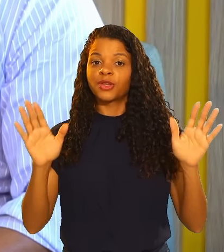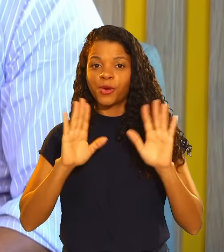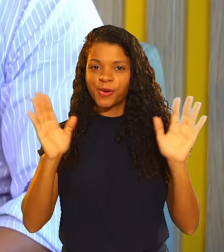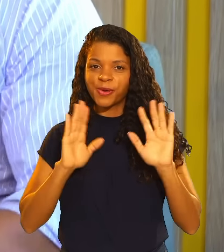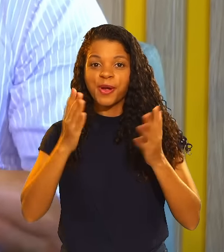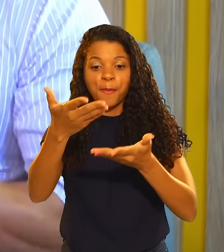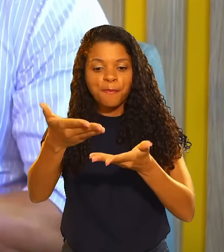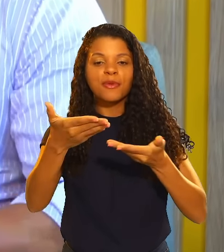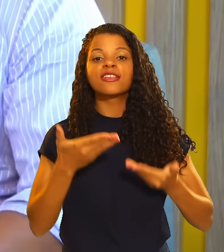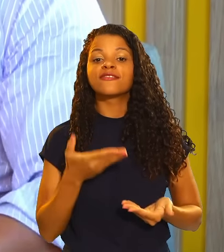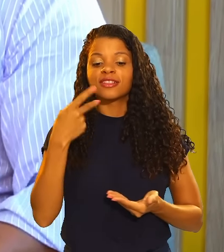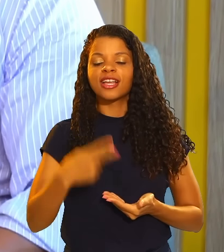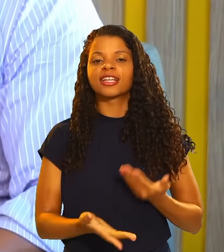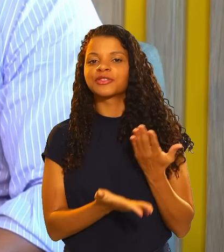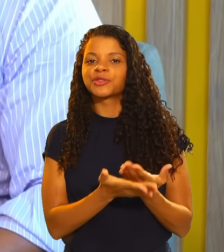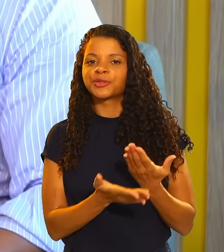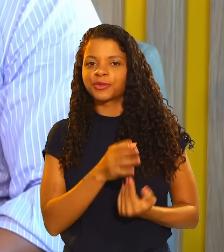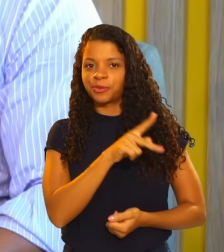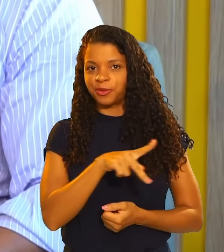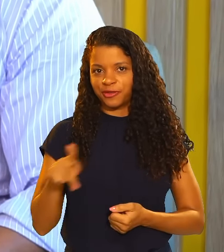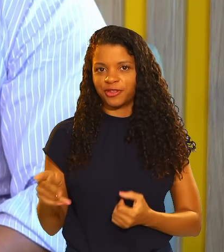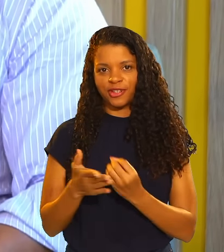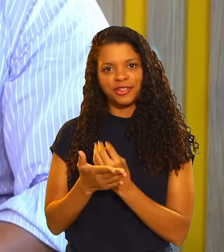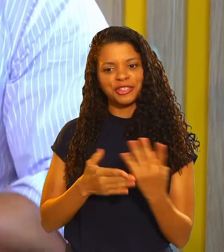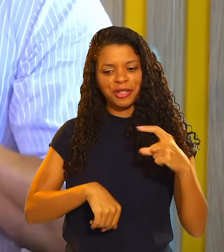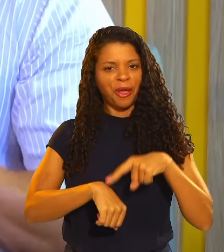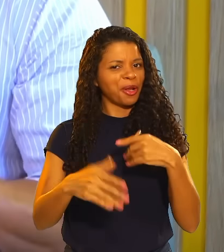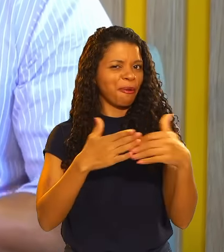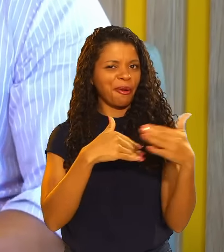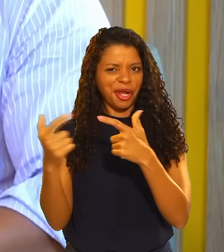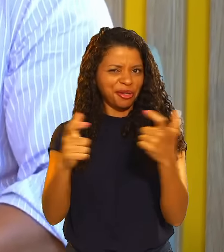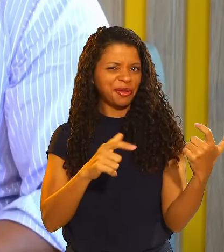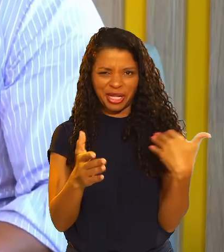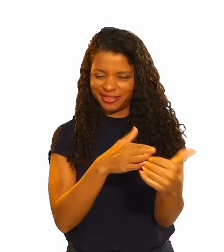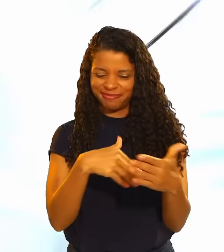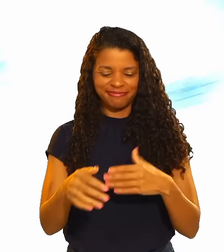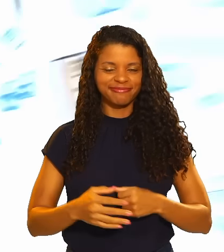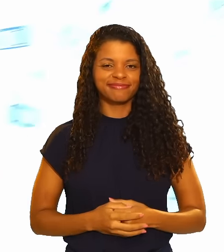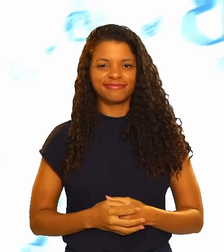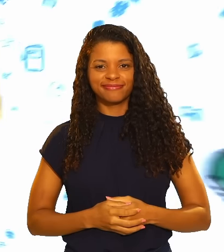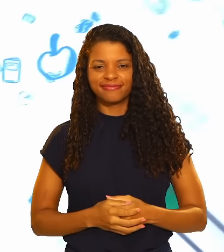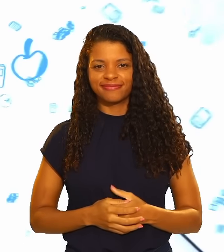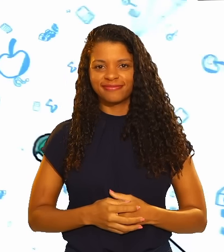Olá, seja muito bem-vindo à classe dos professores, a sua lição em qualquer hora e lugar.